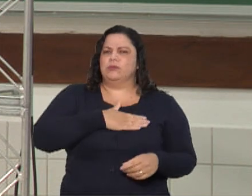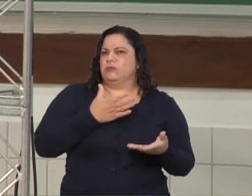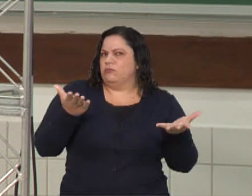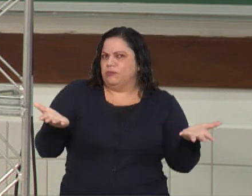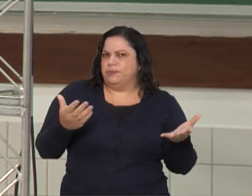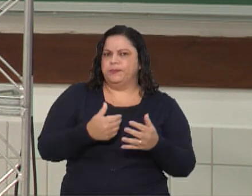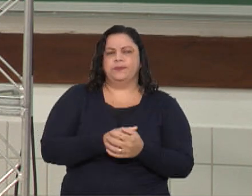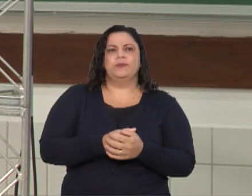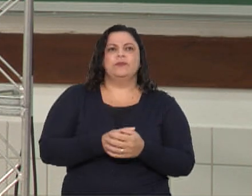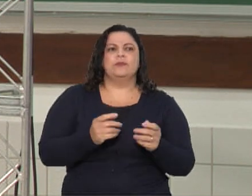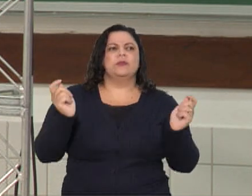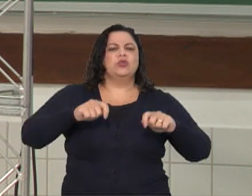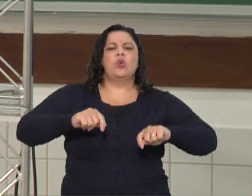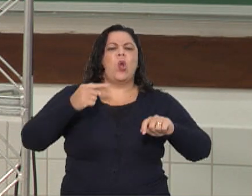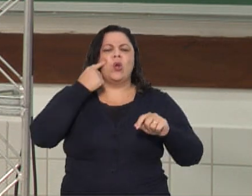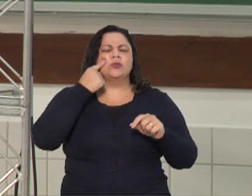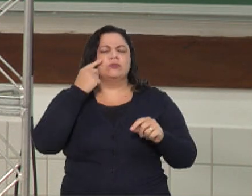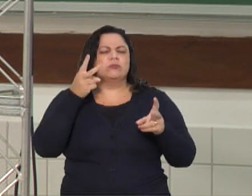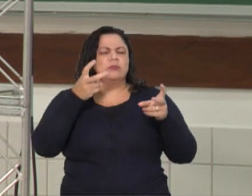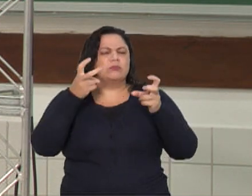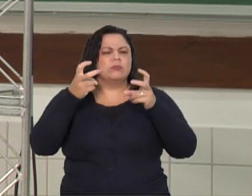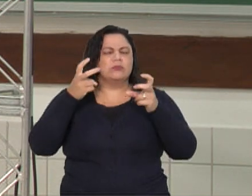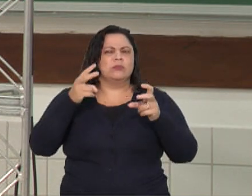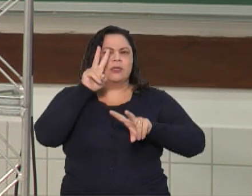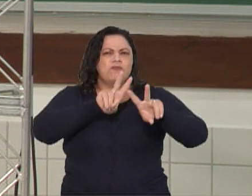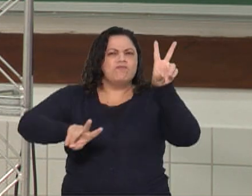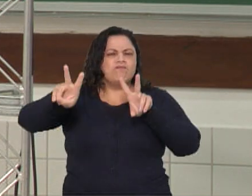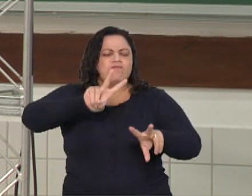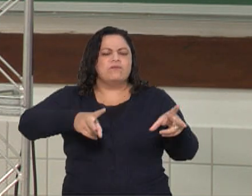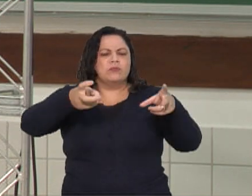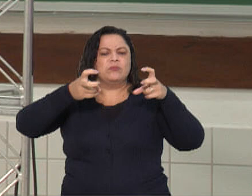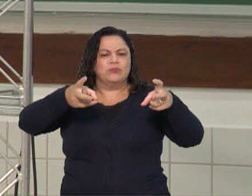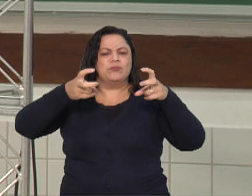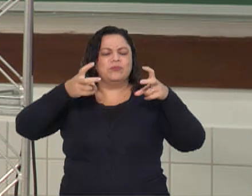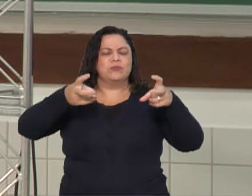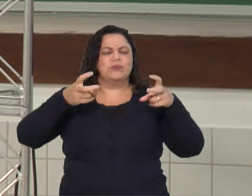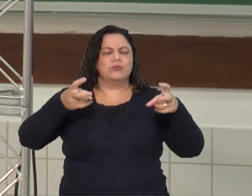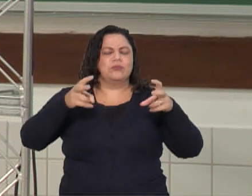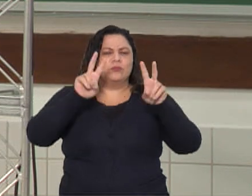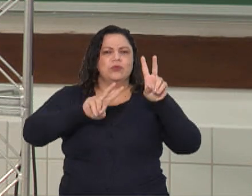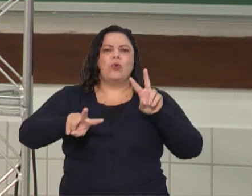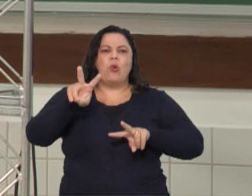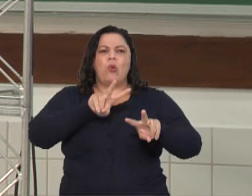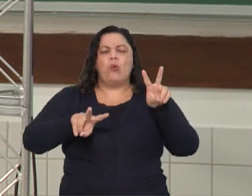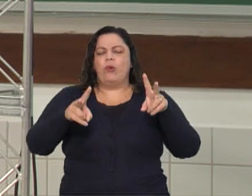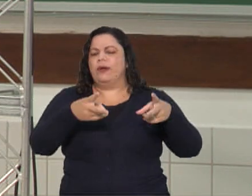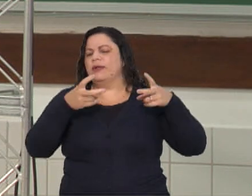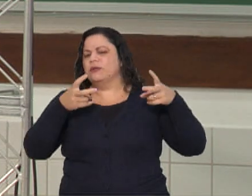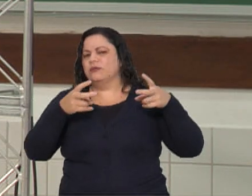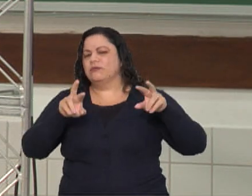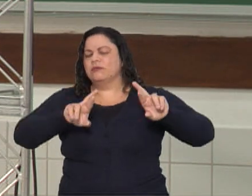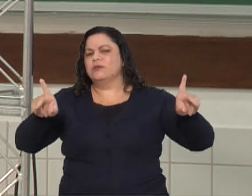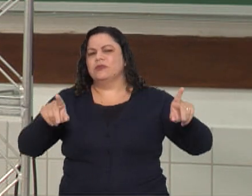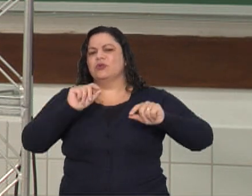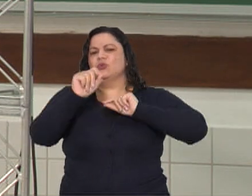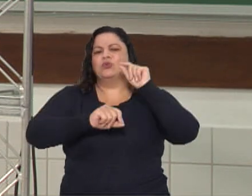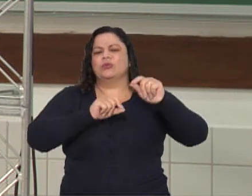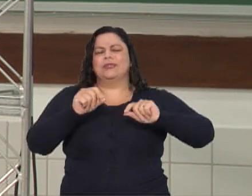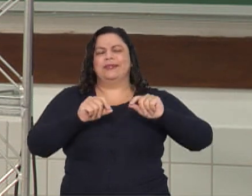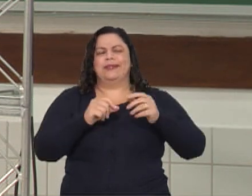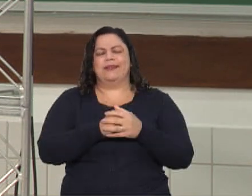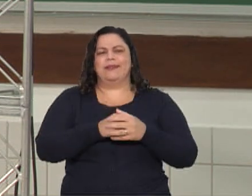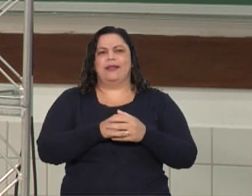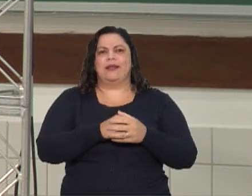onde que pode ficar ali a harmonia, tentar ouvir, treinar o ouvido, a melodia e o ritmo. Ou então